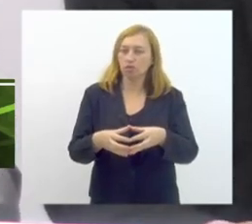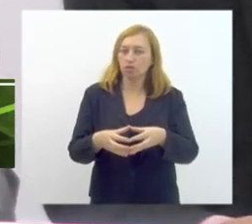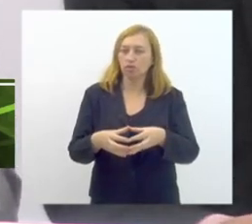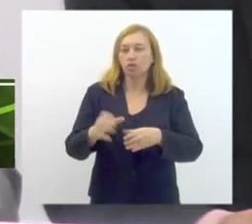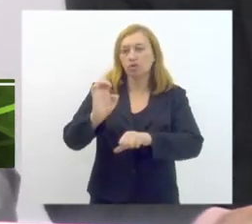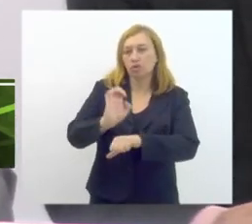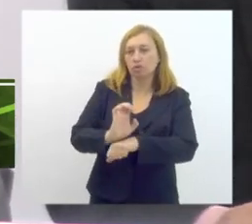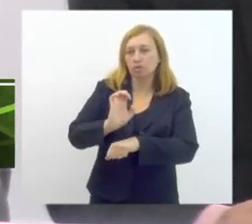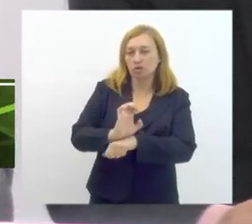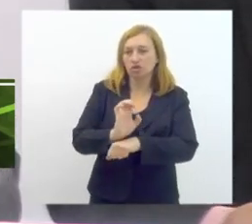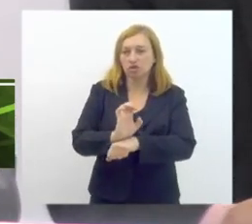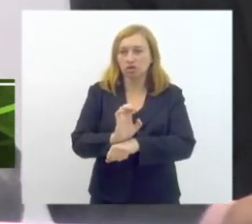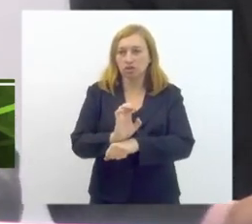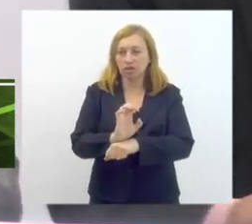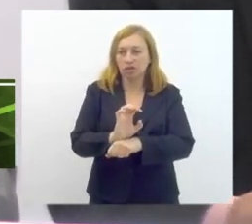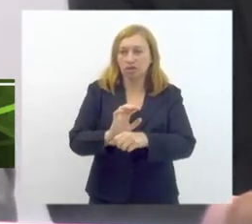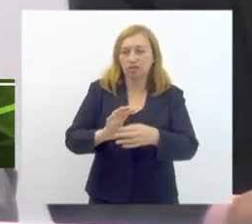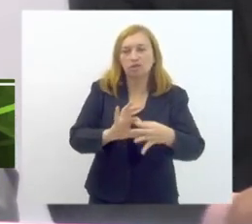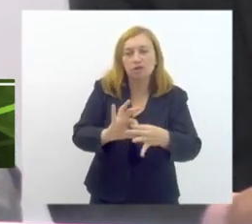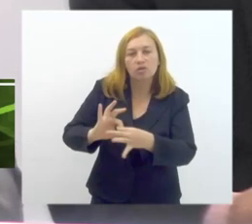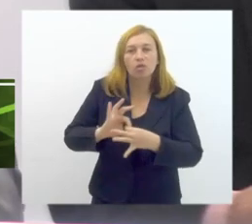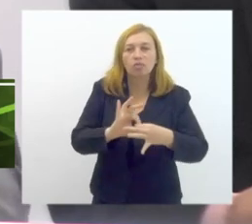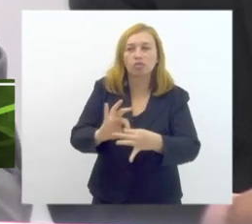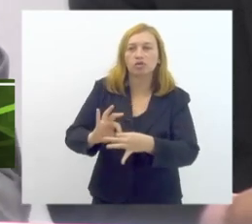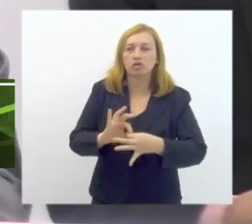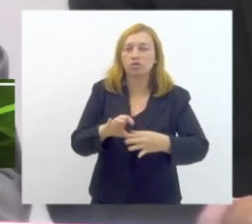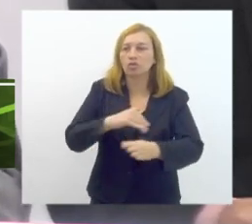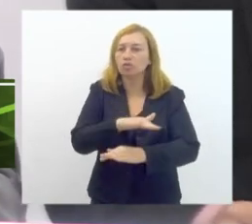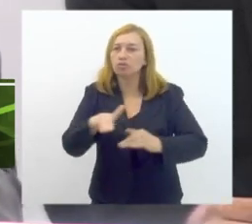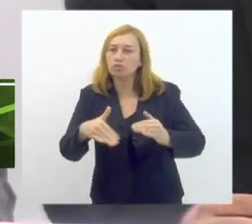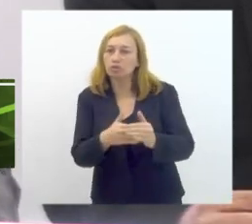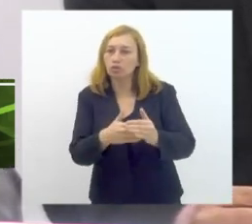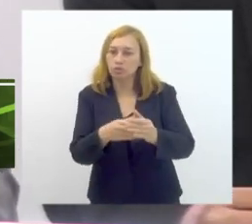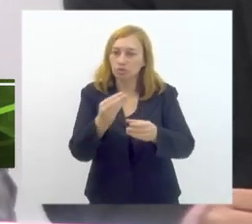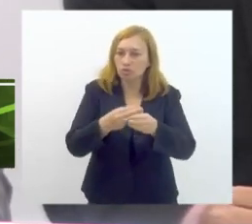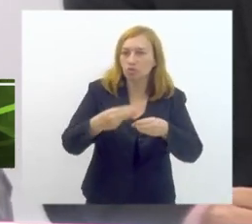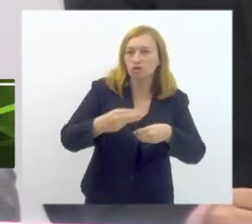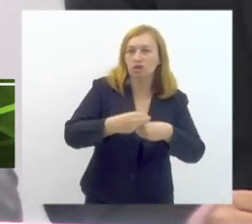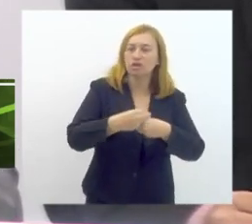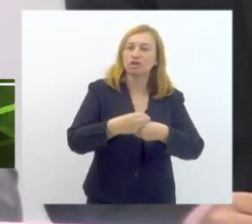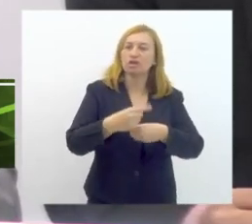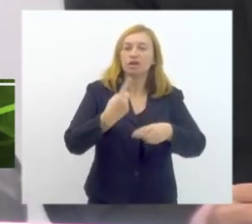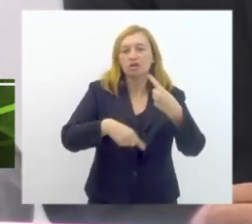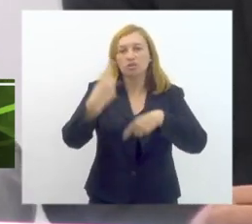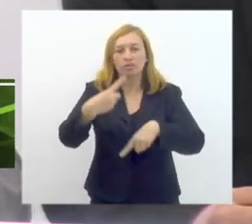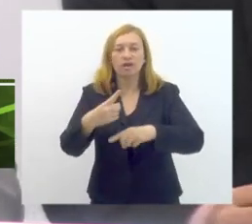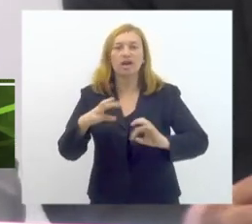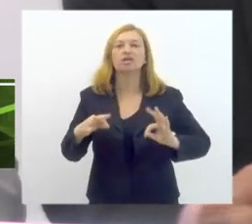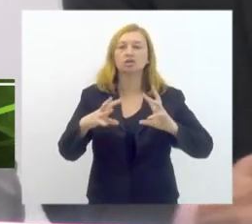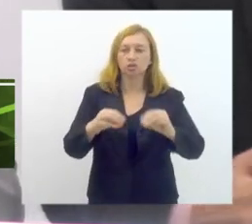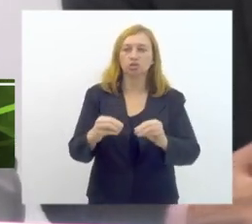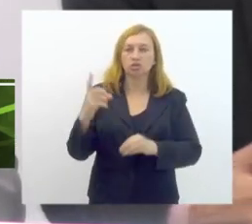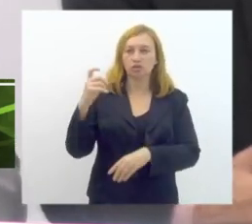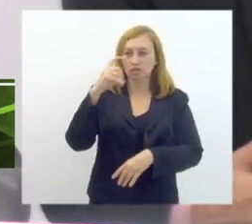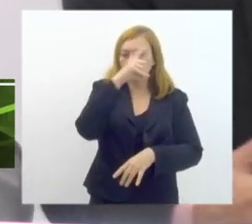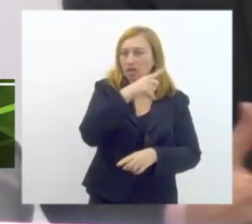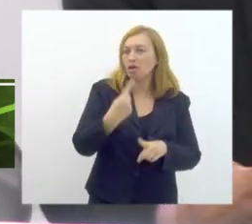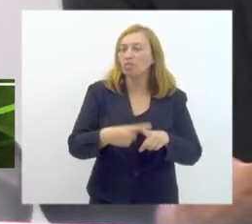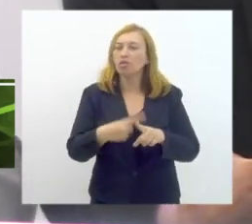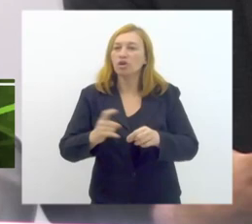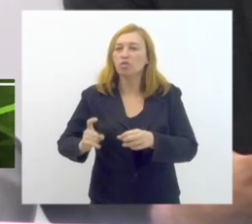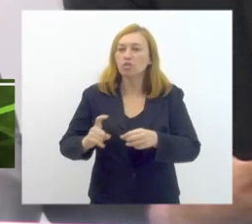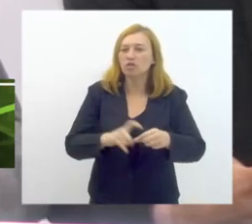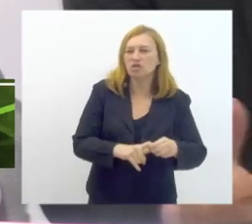dos consórcios, muito dessa burocracia é superada, muito, muito mesmo, porque o consórcio não vai